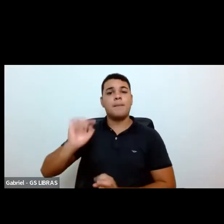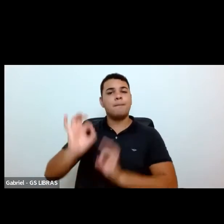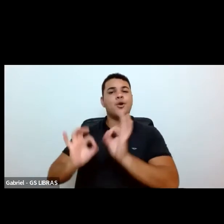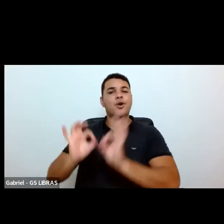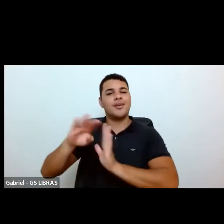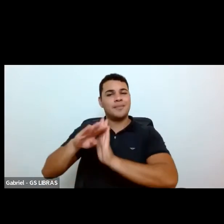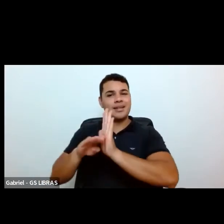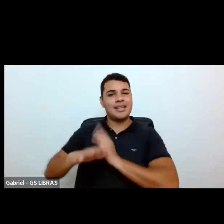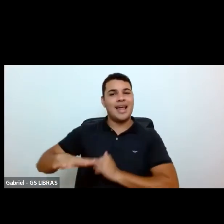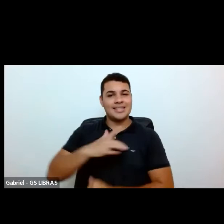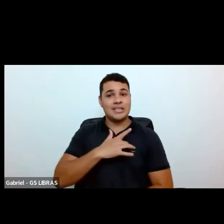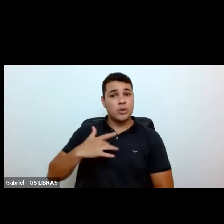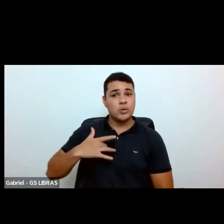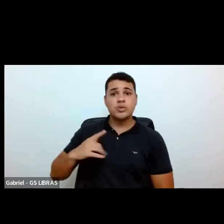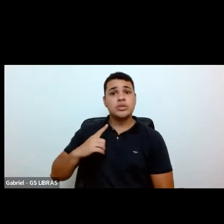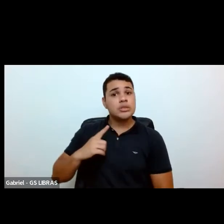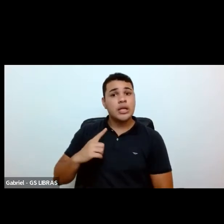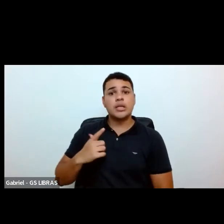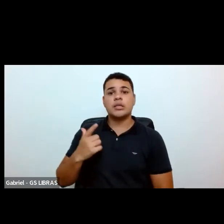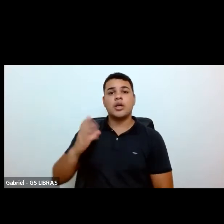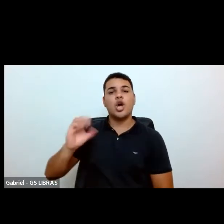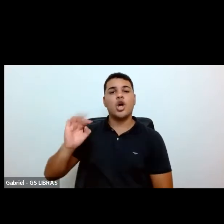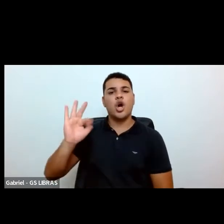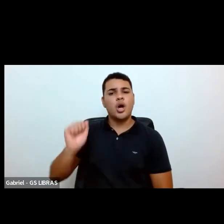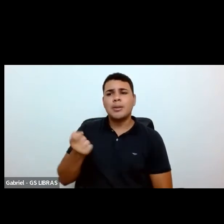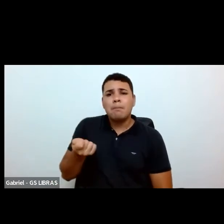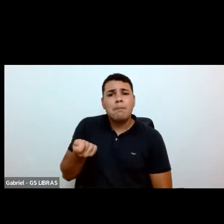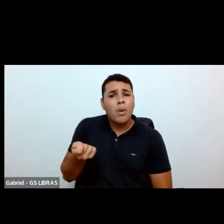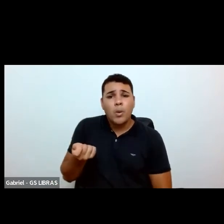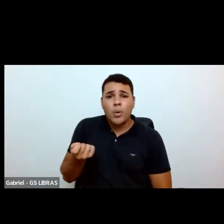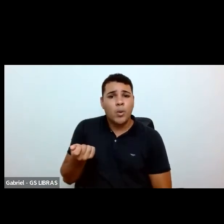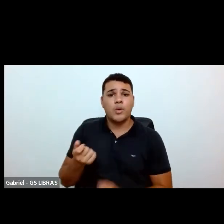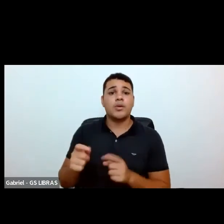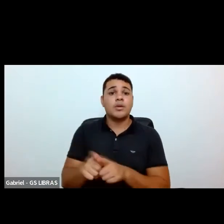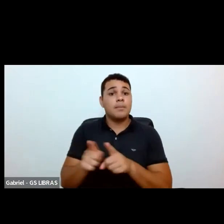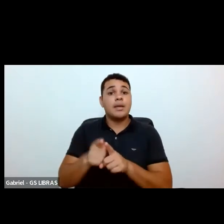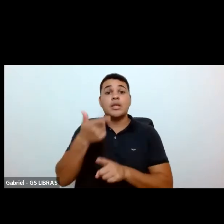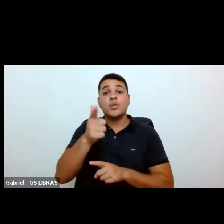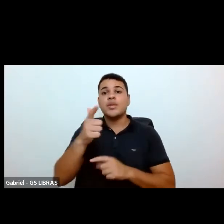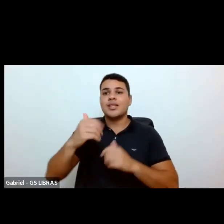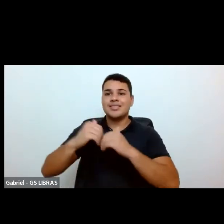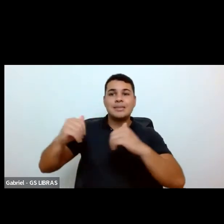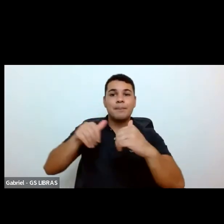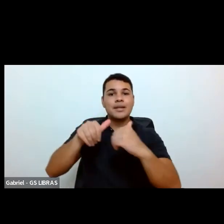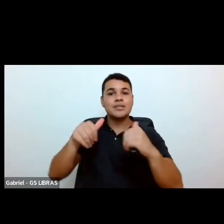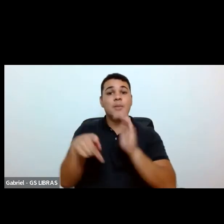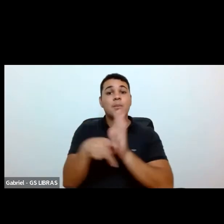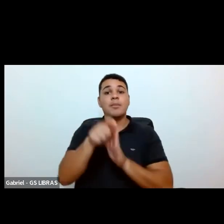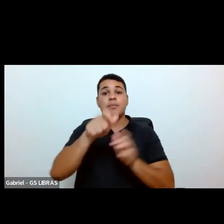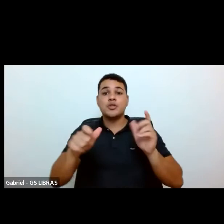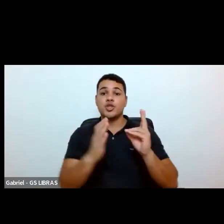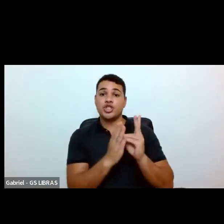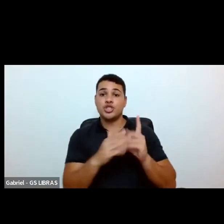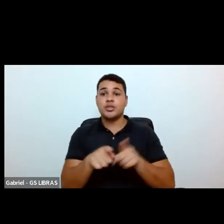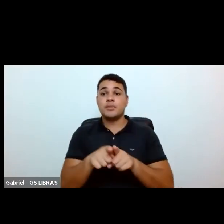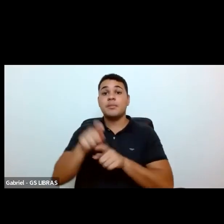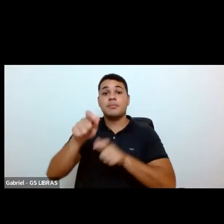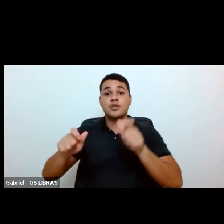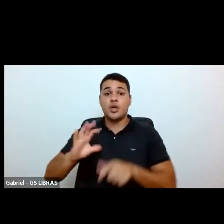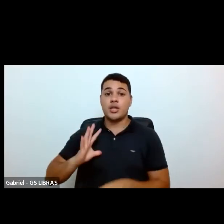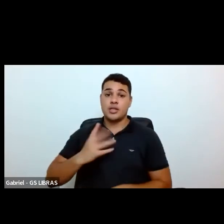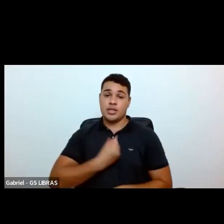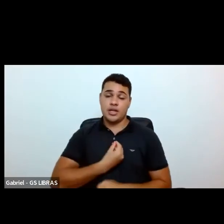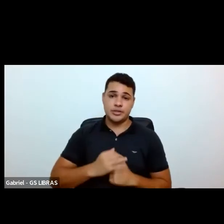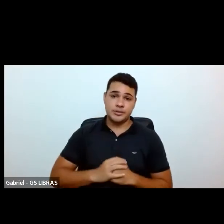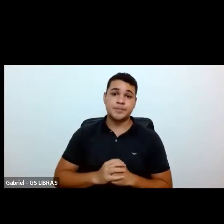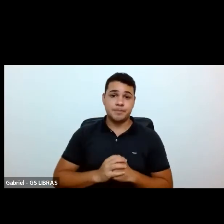ações afirmativas que não garantem permanência, ou que, por exemplo, não fazem separação de vagas para indígenas e pessoas trans, né? Então, ou seja, vão no